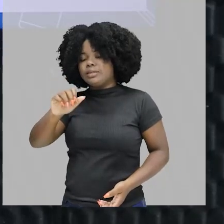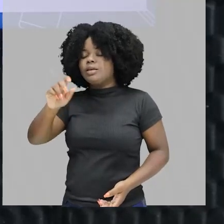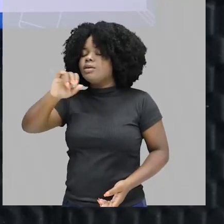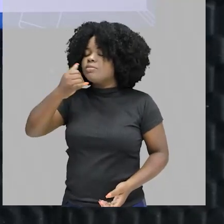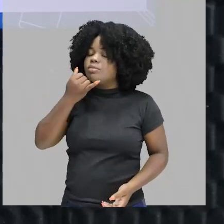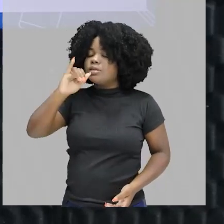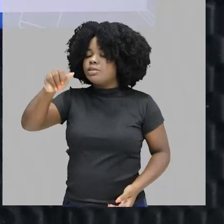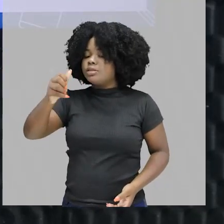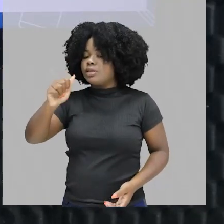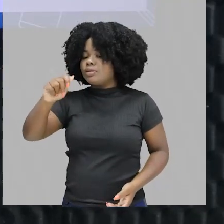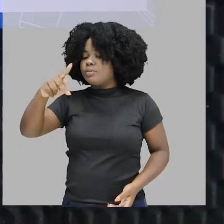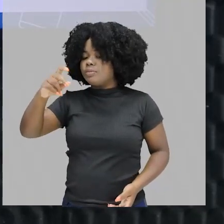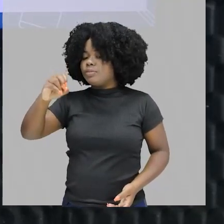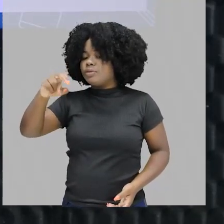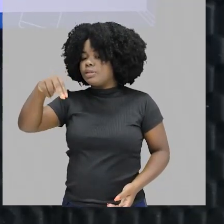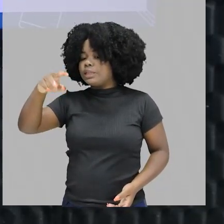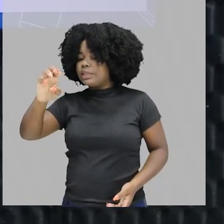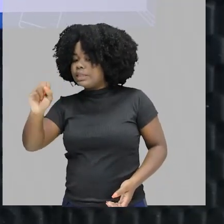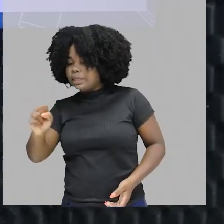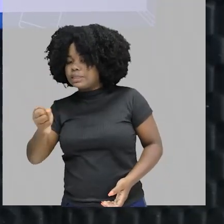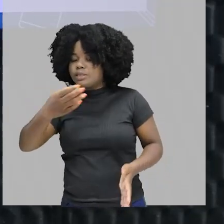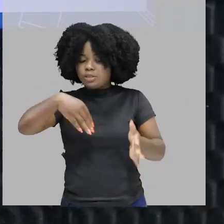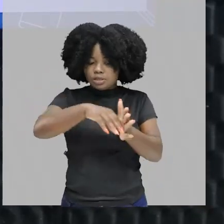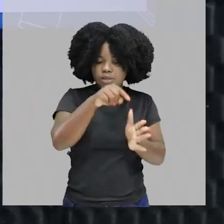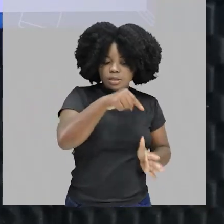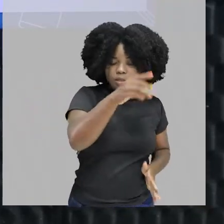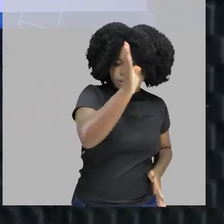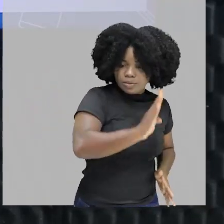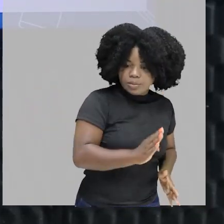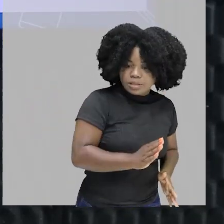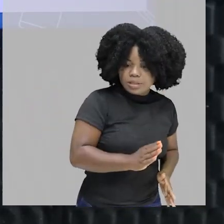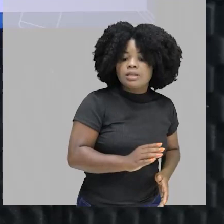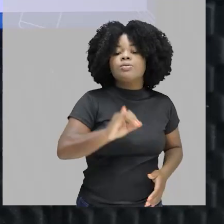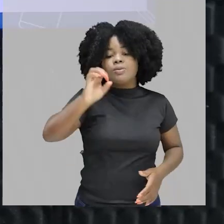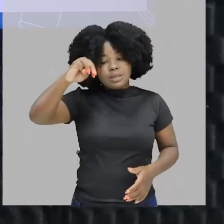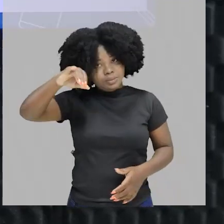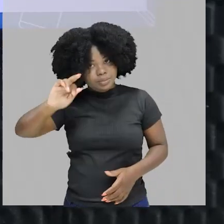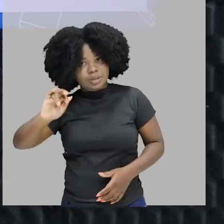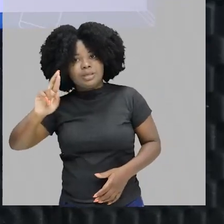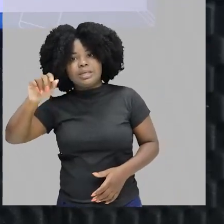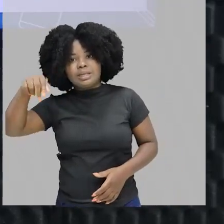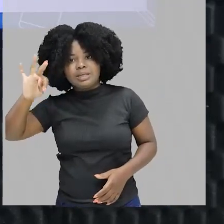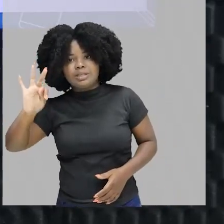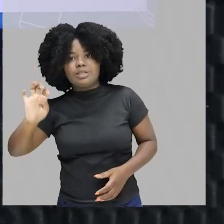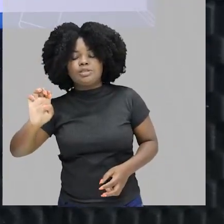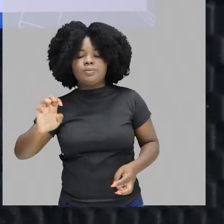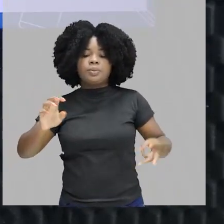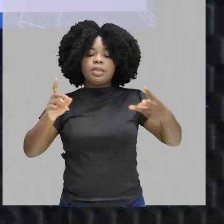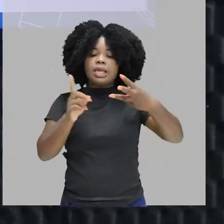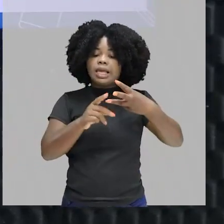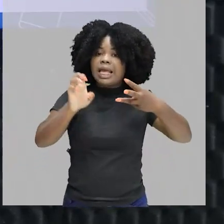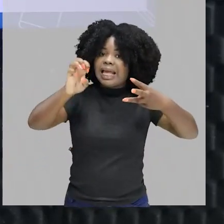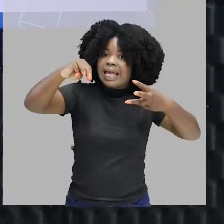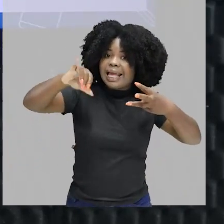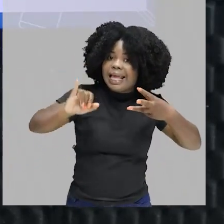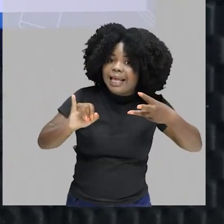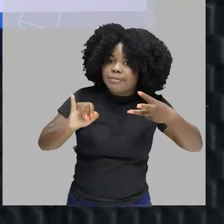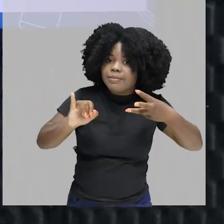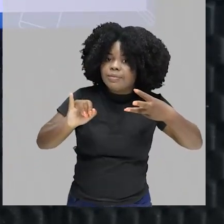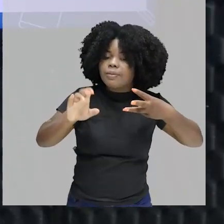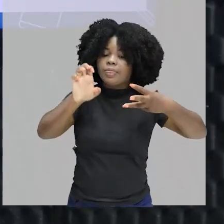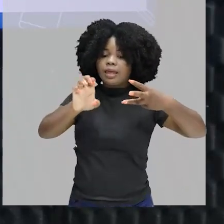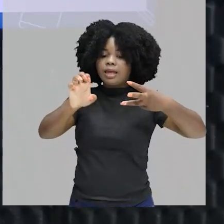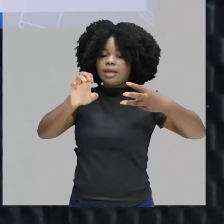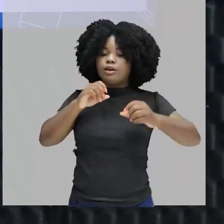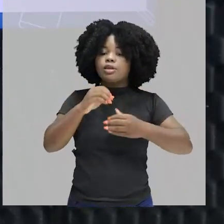eles são imigrantes, tá? E emigrantes, pega o E de externar. Quem externa coloca